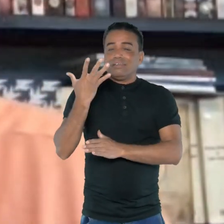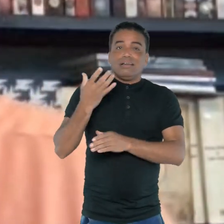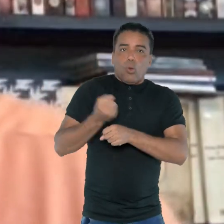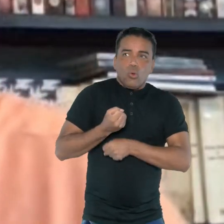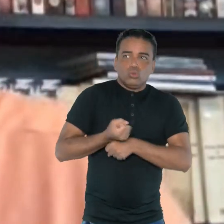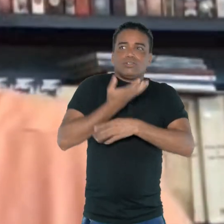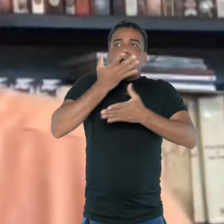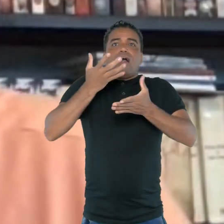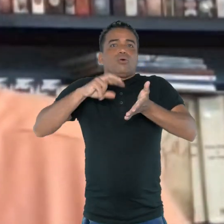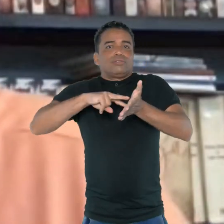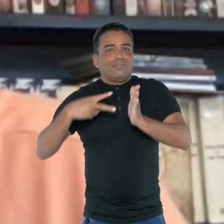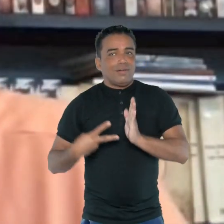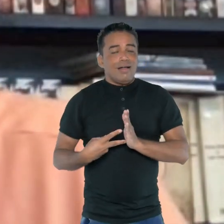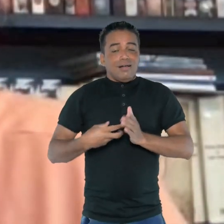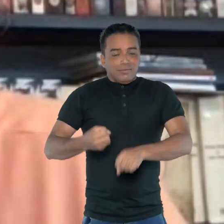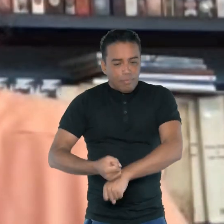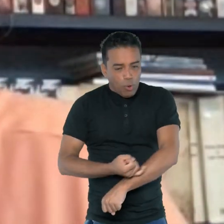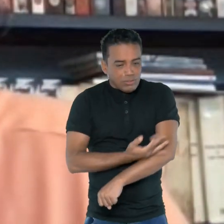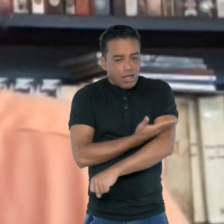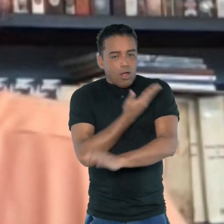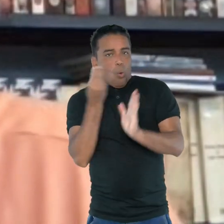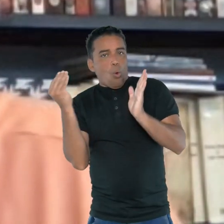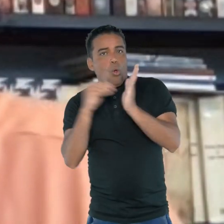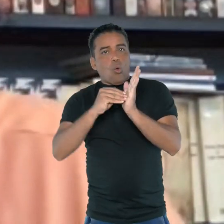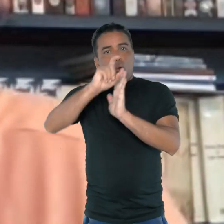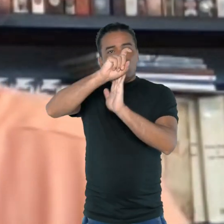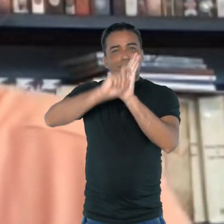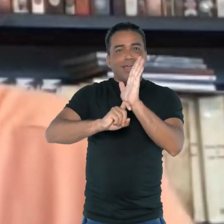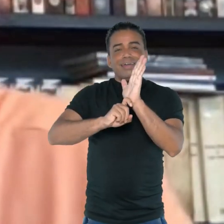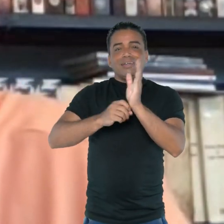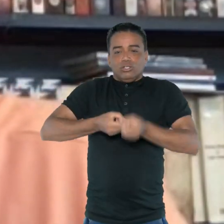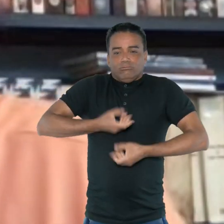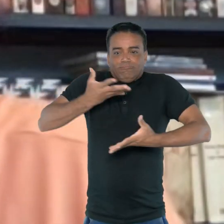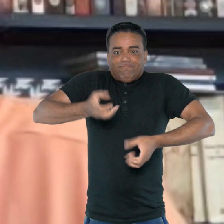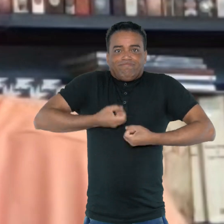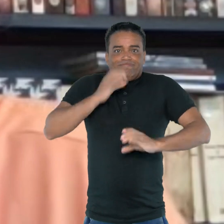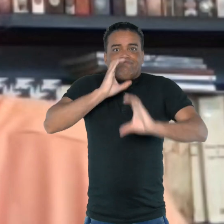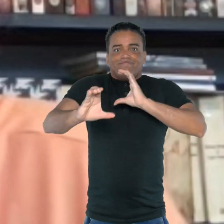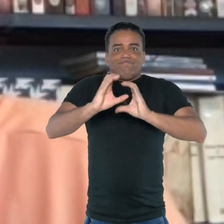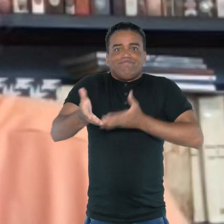emoção que o texto transmite.